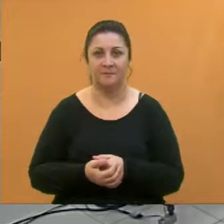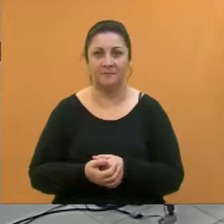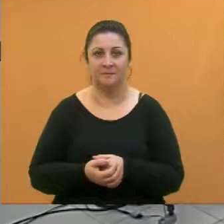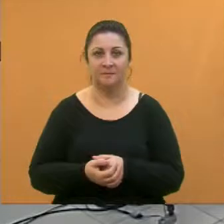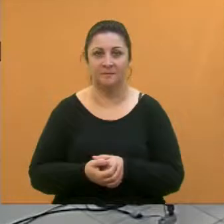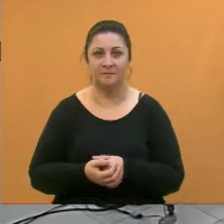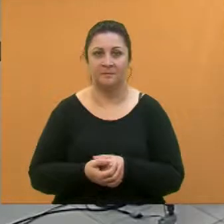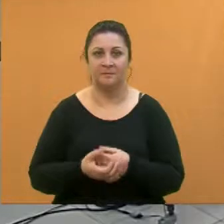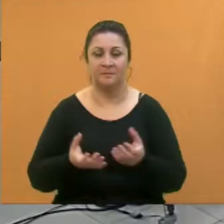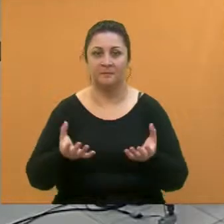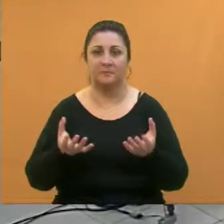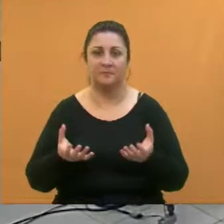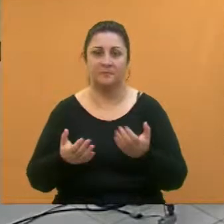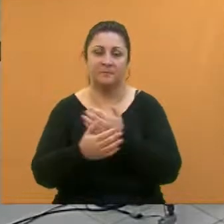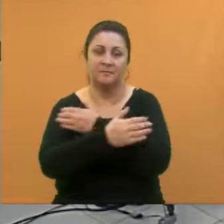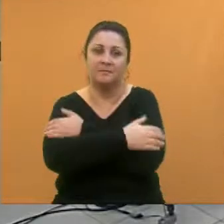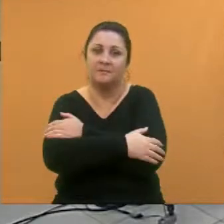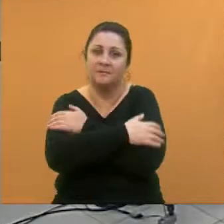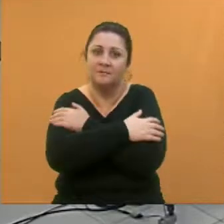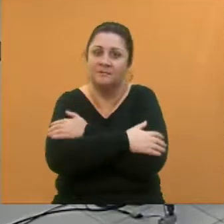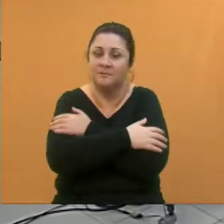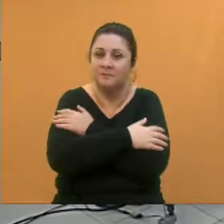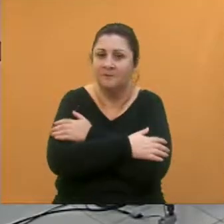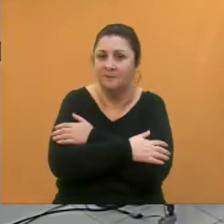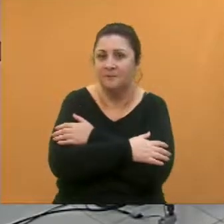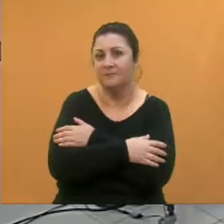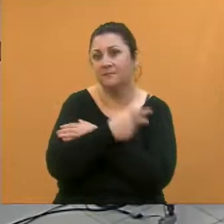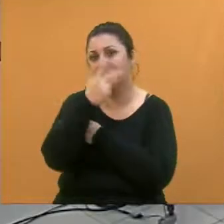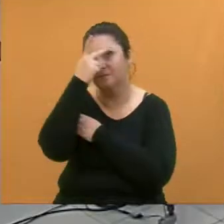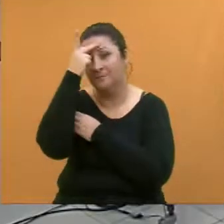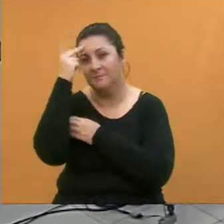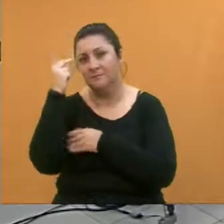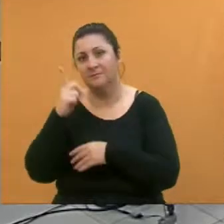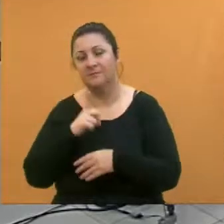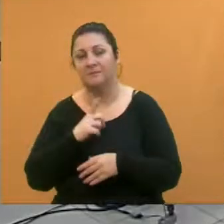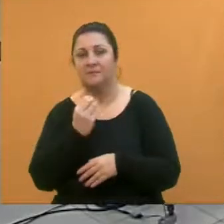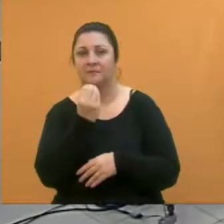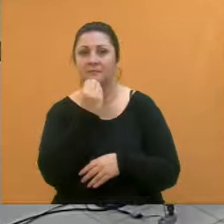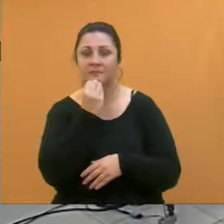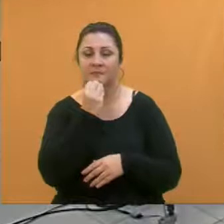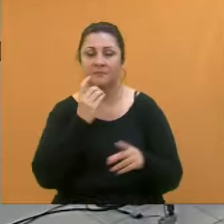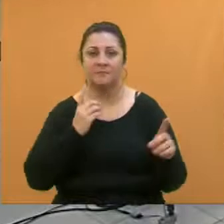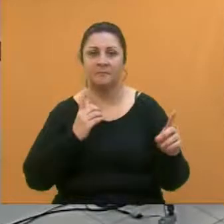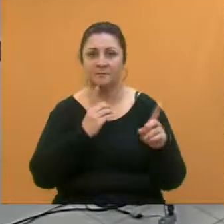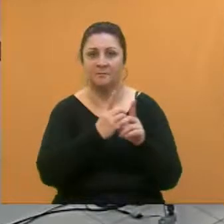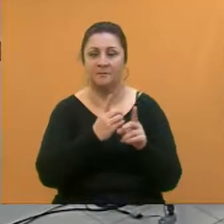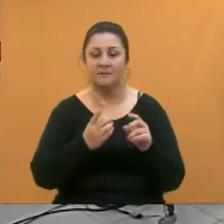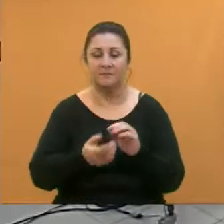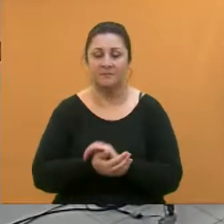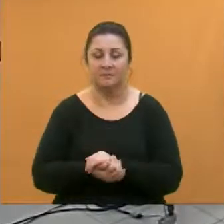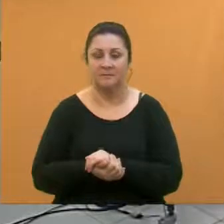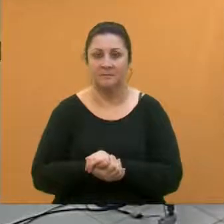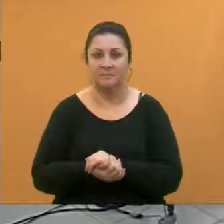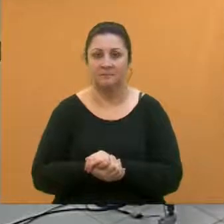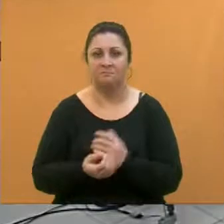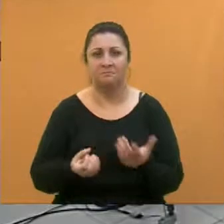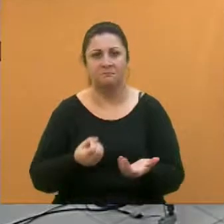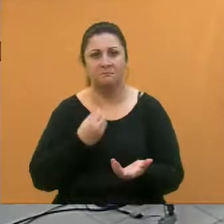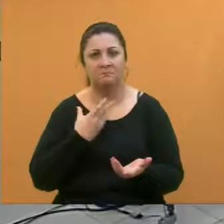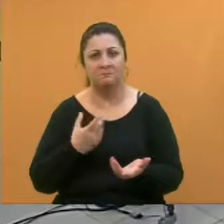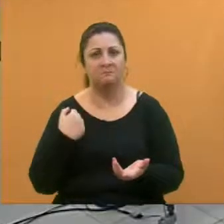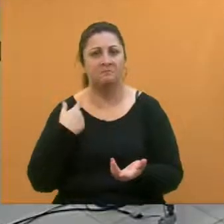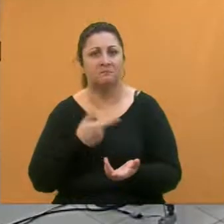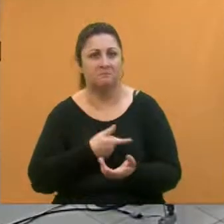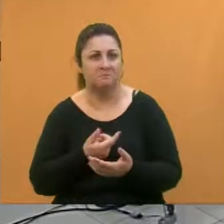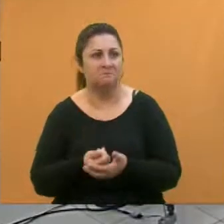Quero mandar um grande abraço aqui para algumas pessoas que tive a oportunidade de encontrar. E é muito bacana para a gente, viu,